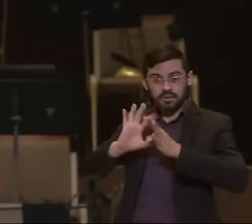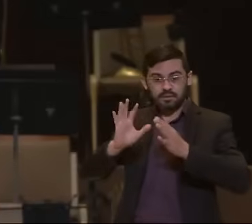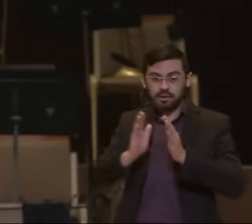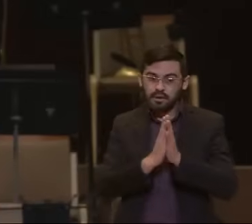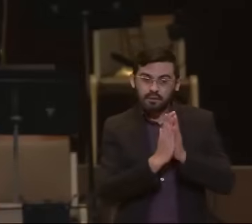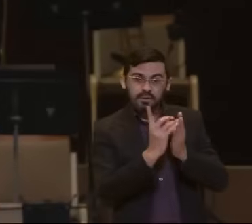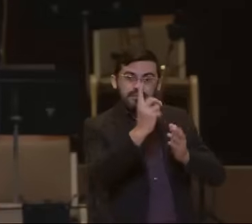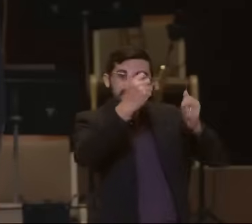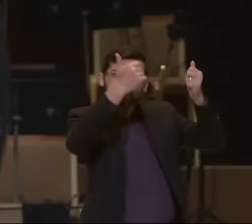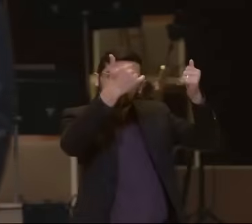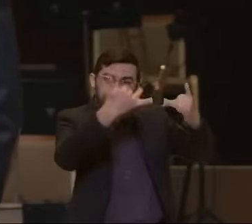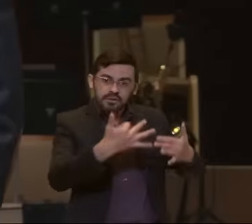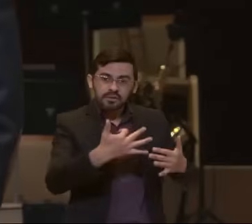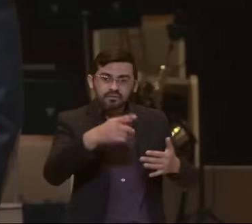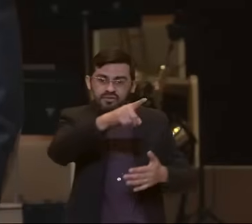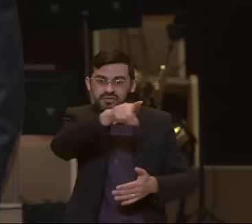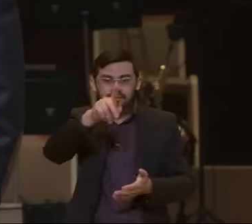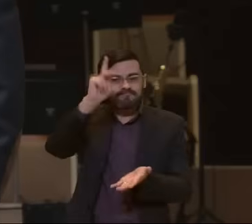serão